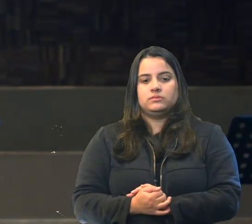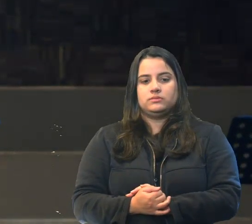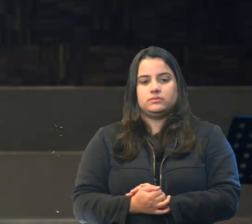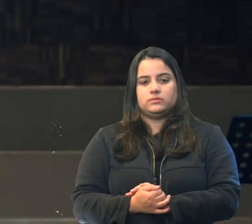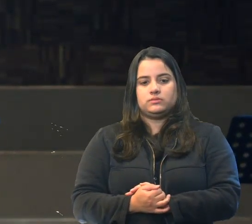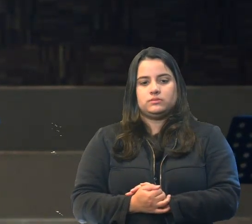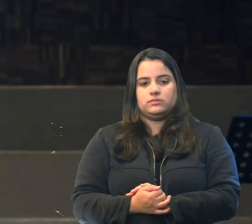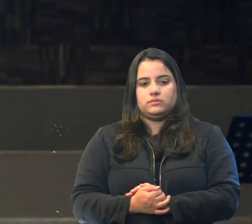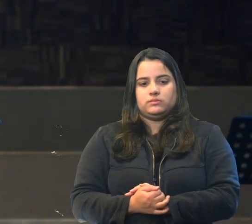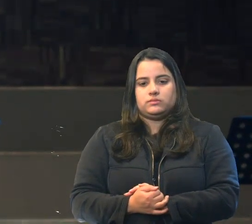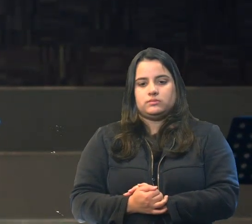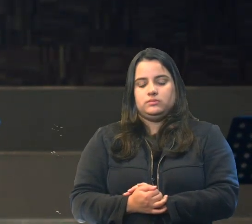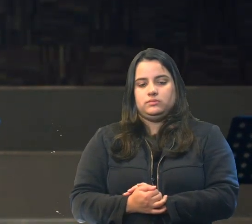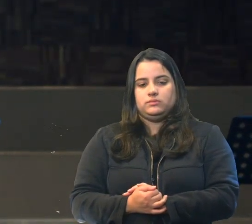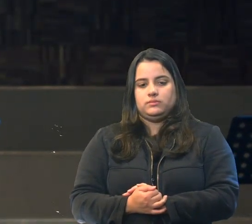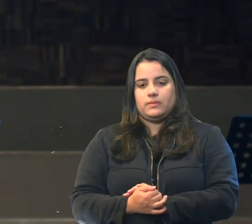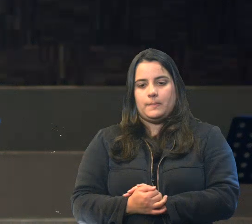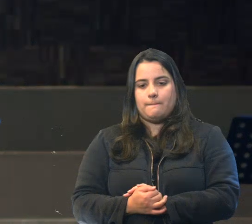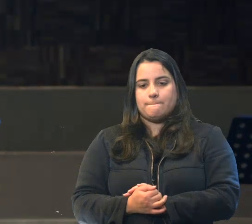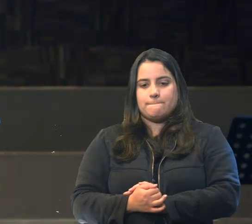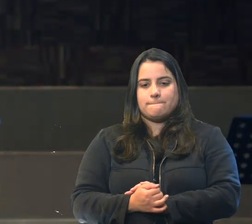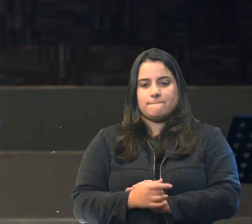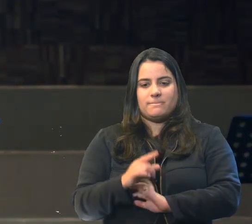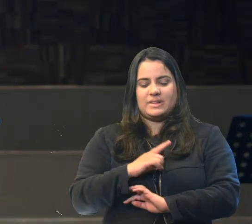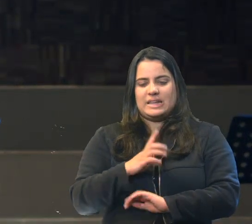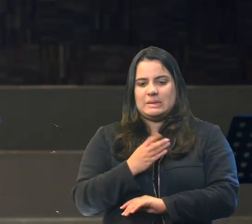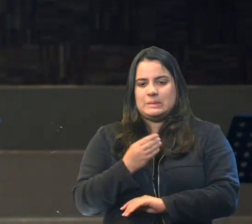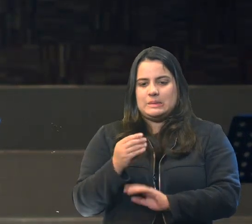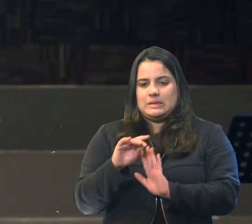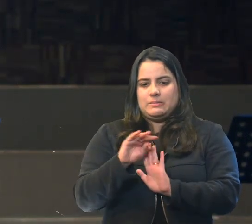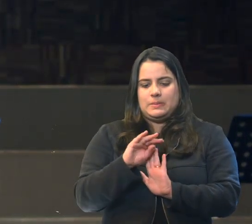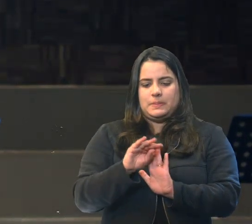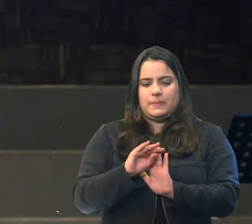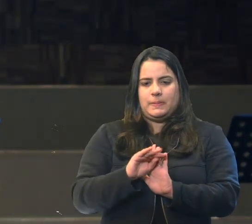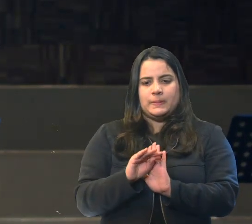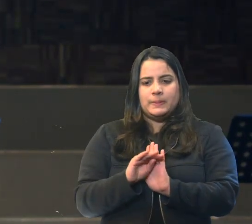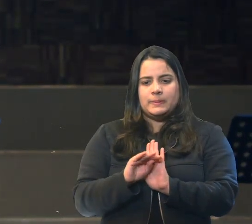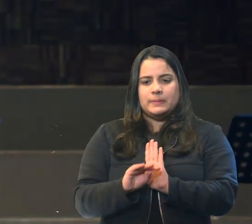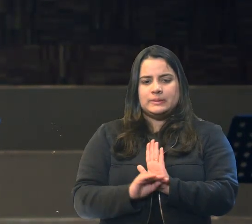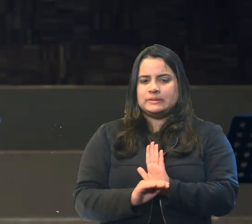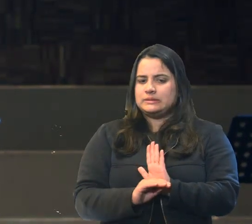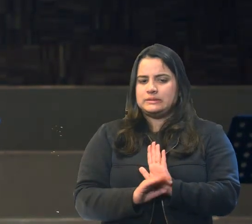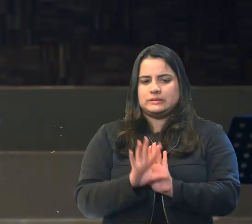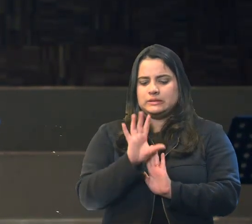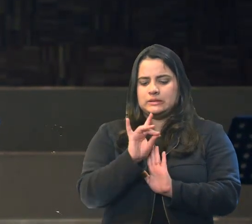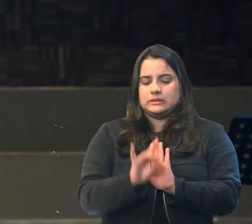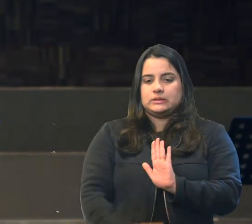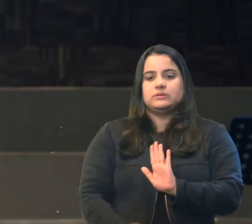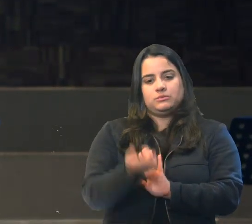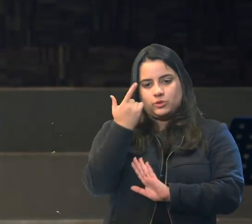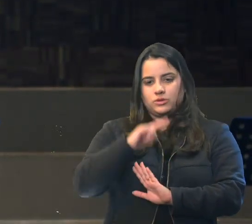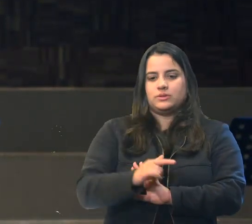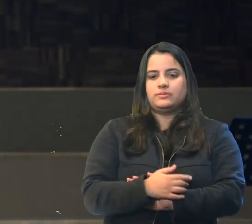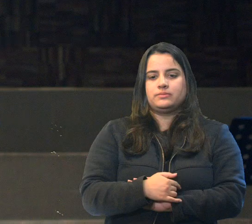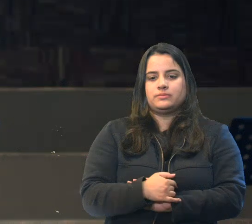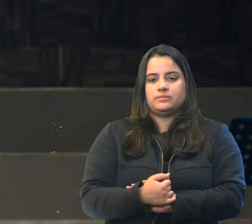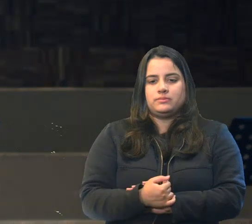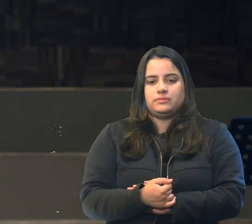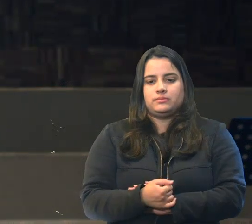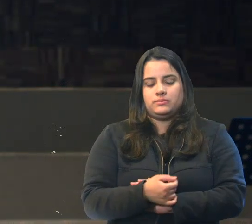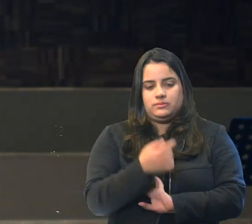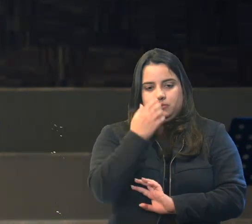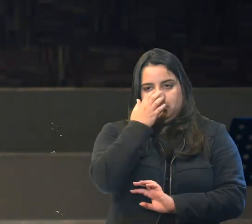Isso, põe a senha. Ô Jesus, essa menina tem a agenda tão grande, que misericórdia. Consegui abrir aqui.